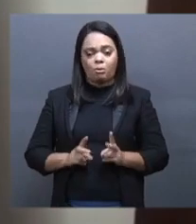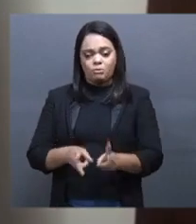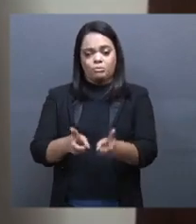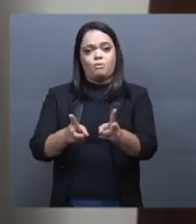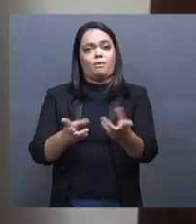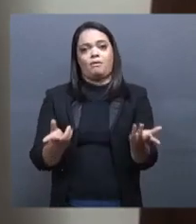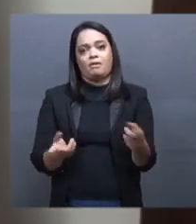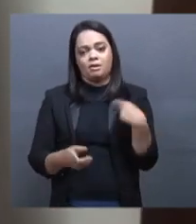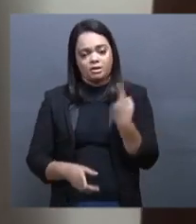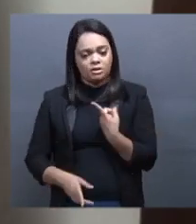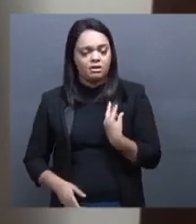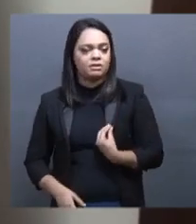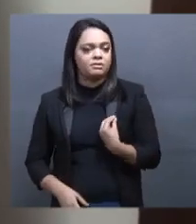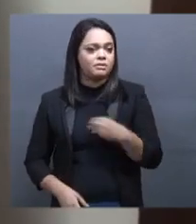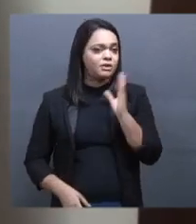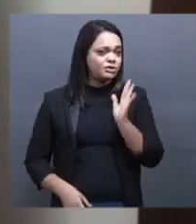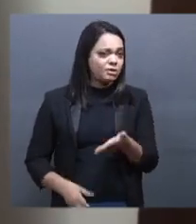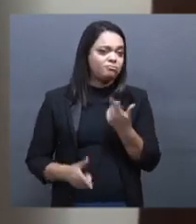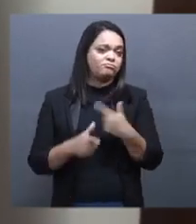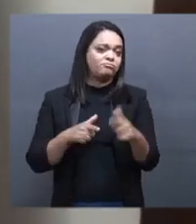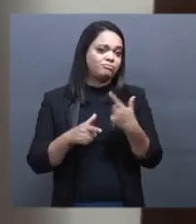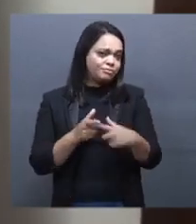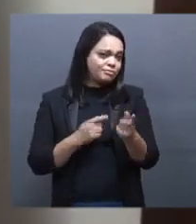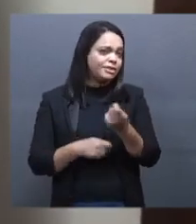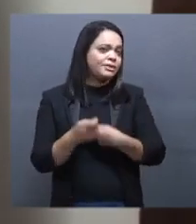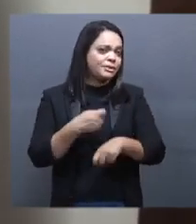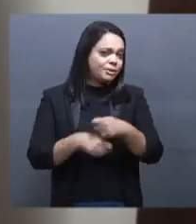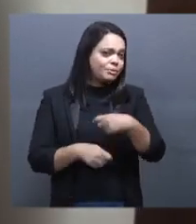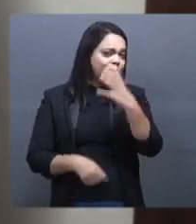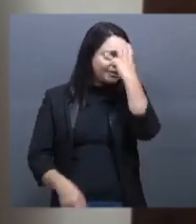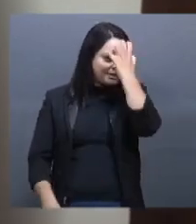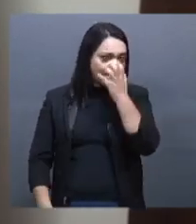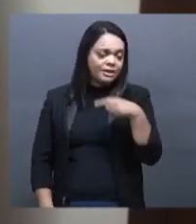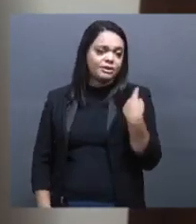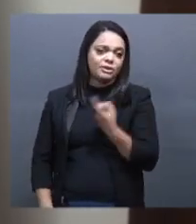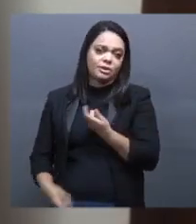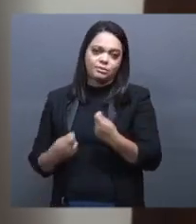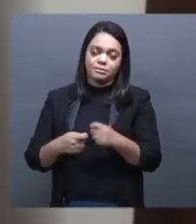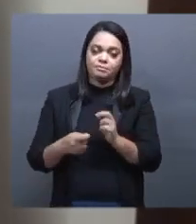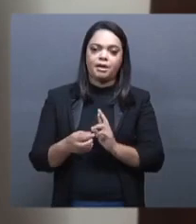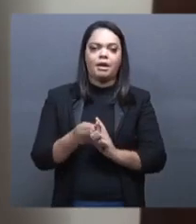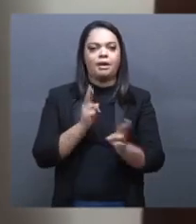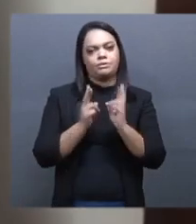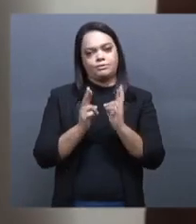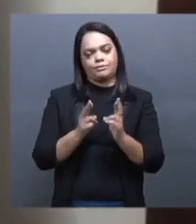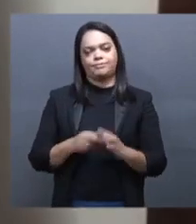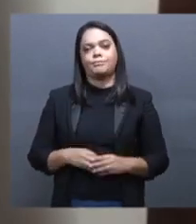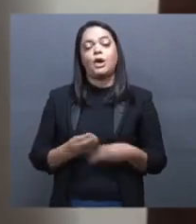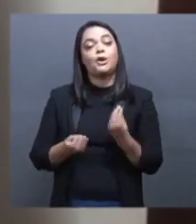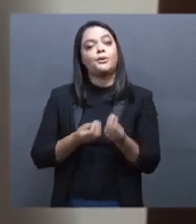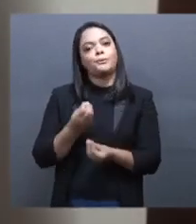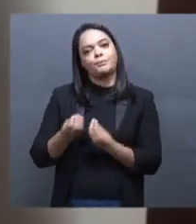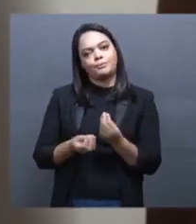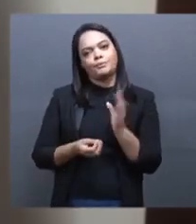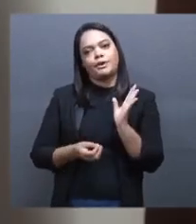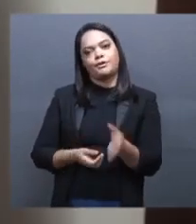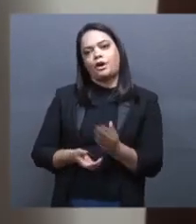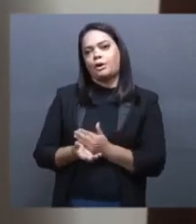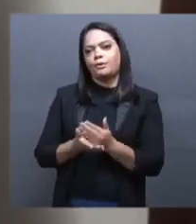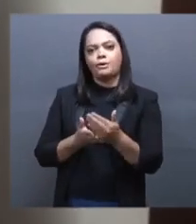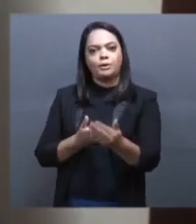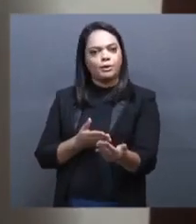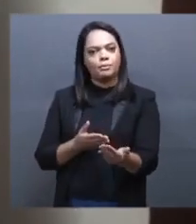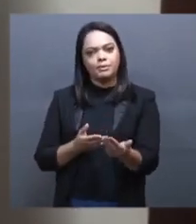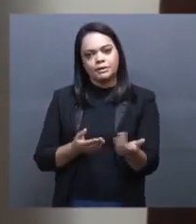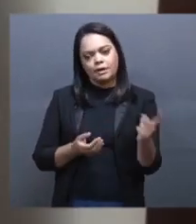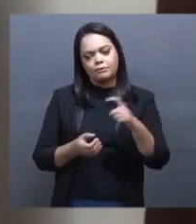nós estamos vivendo já um problema econômico muito sério, e nós precisamos resolver esse problema, e a forma de fazer isso é já começar a